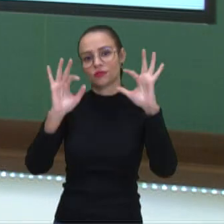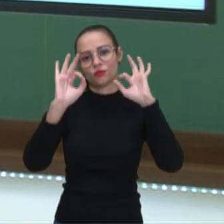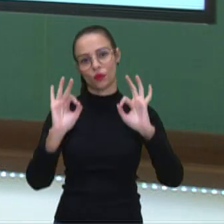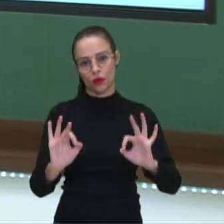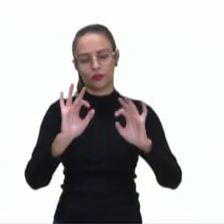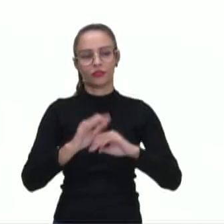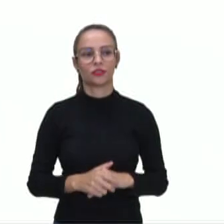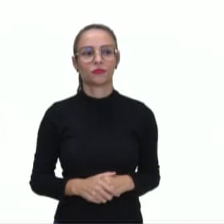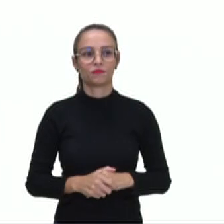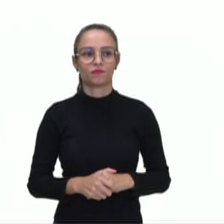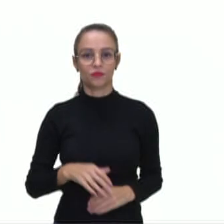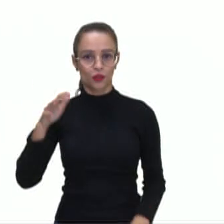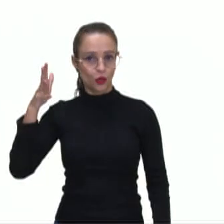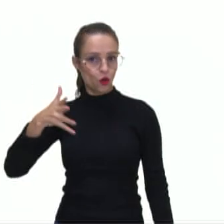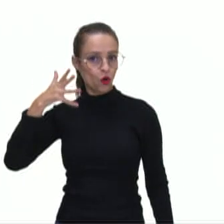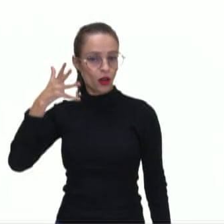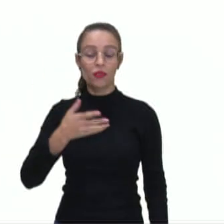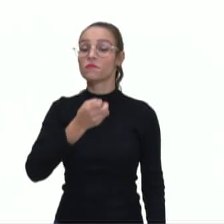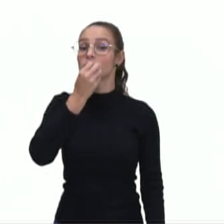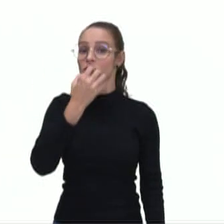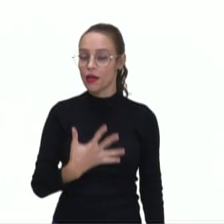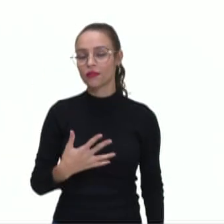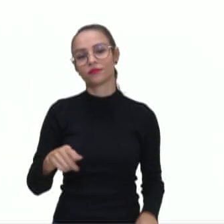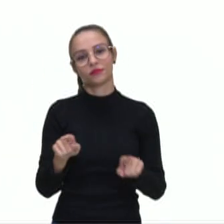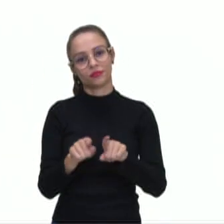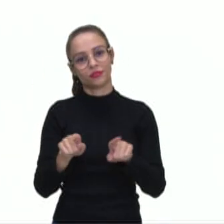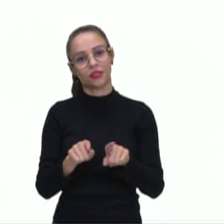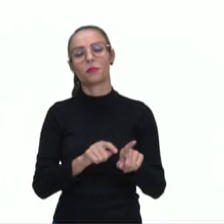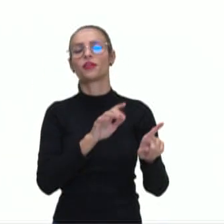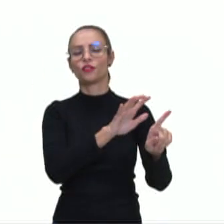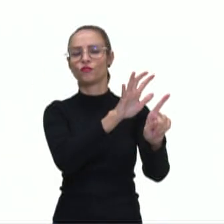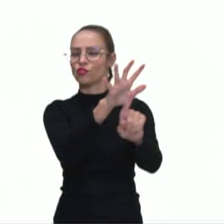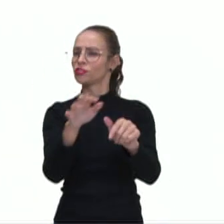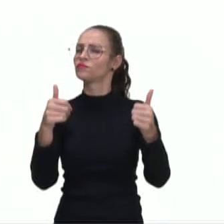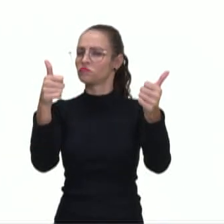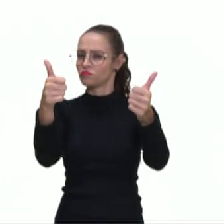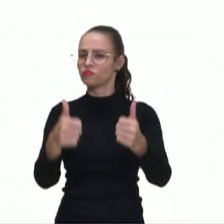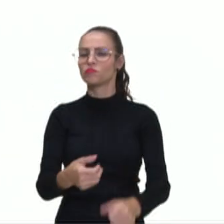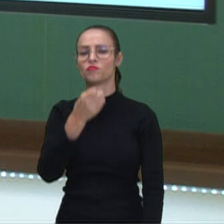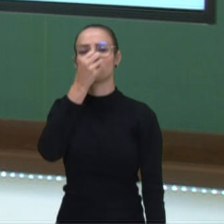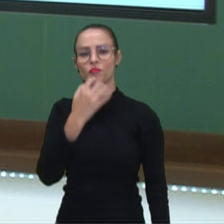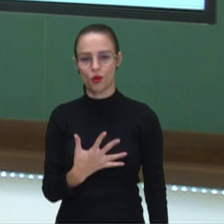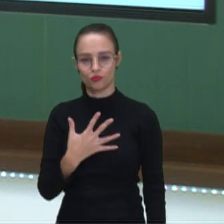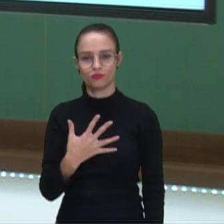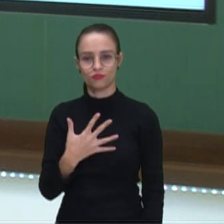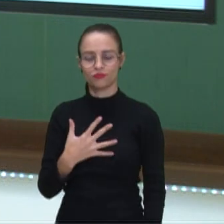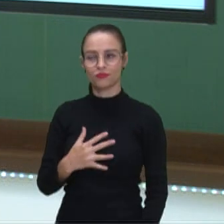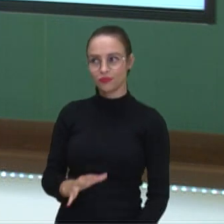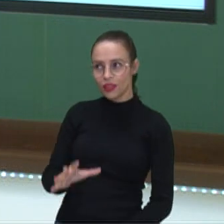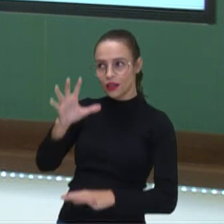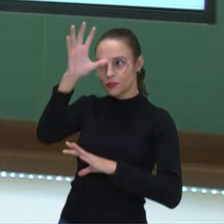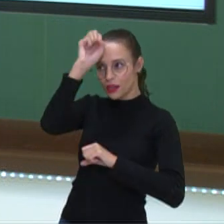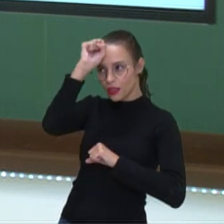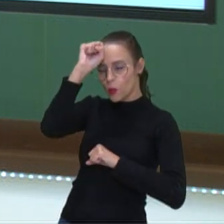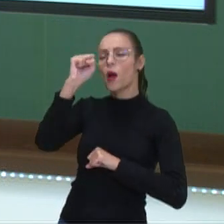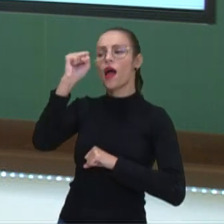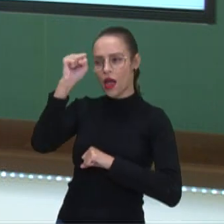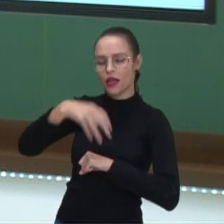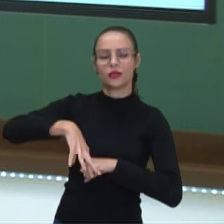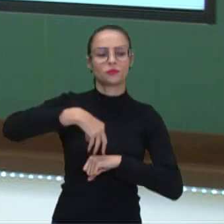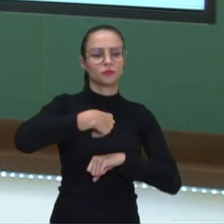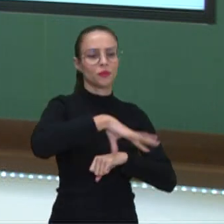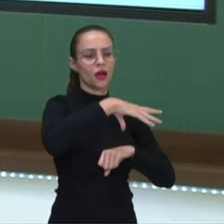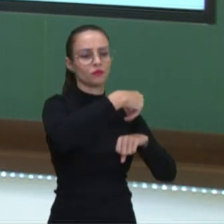corretas. Uma oratória bem feita produz efeitos positivos, né? As pessoas vão levar as nossas ideias